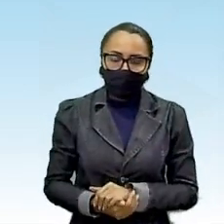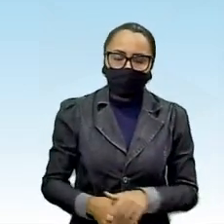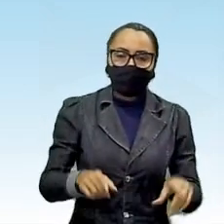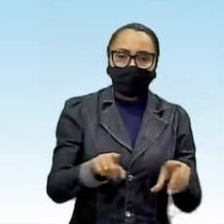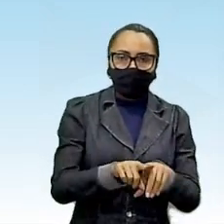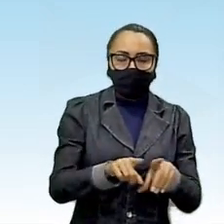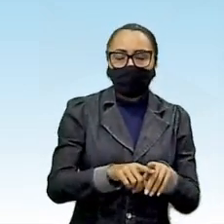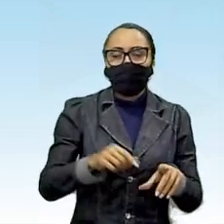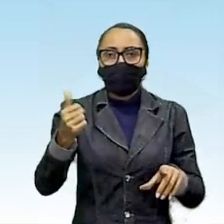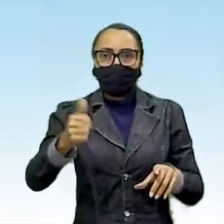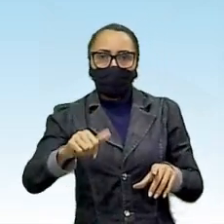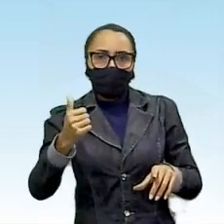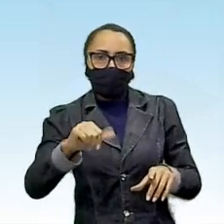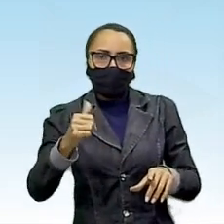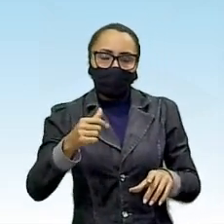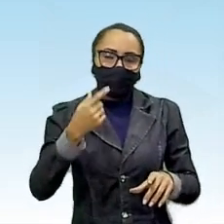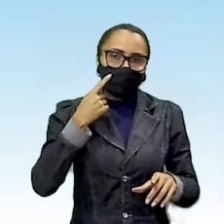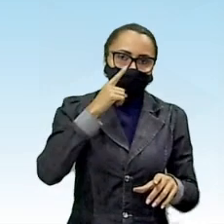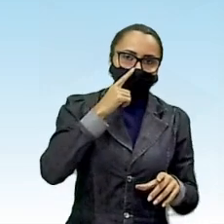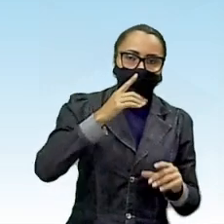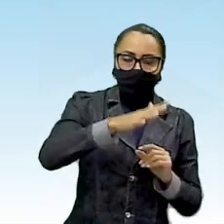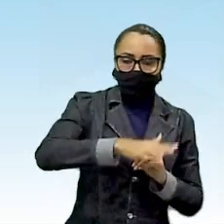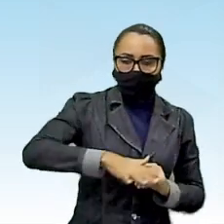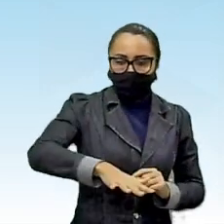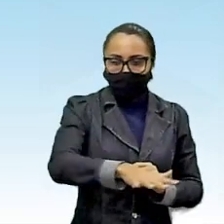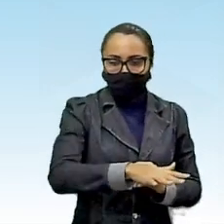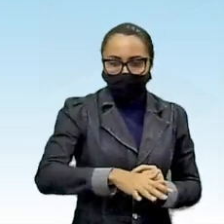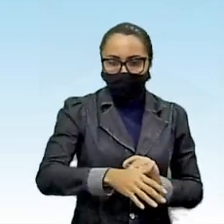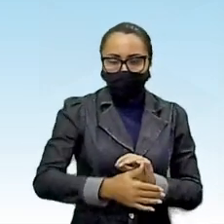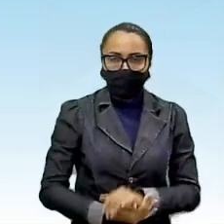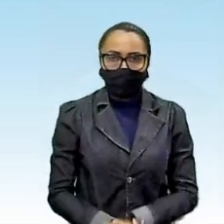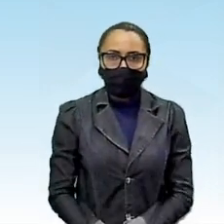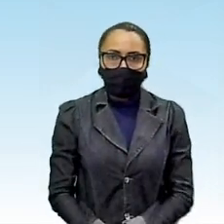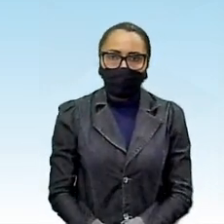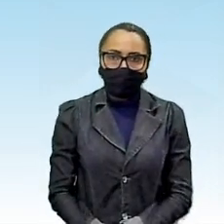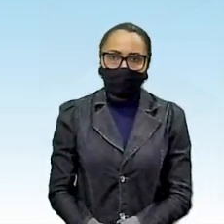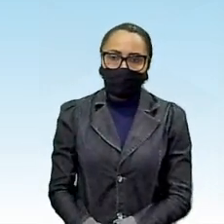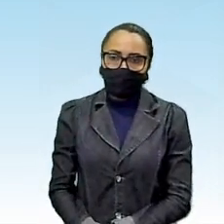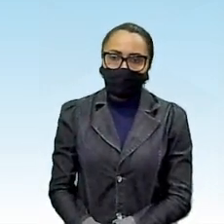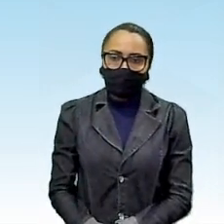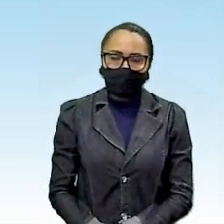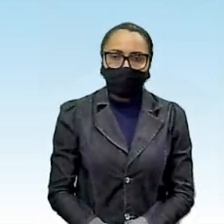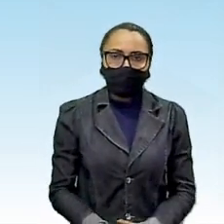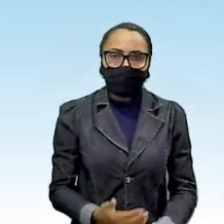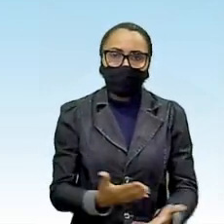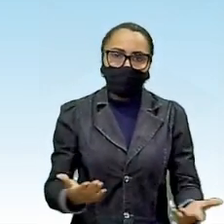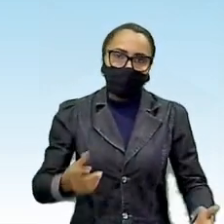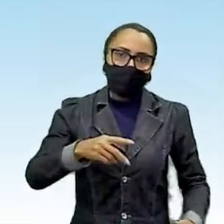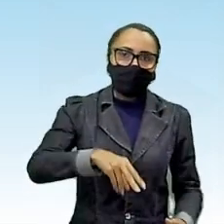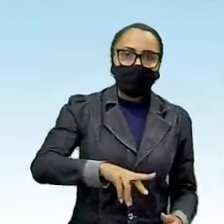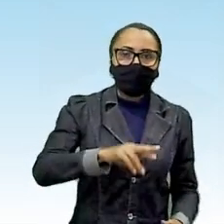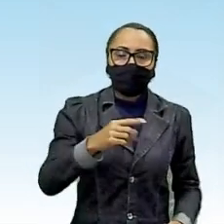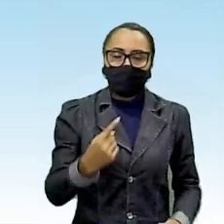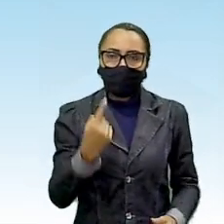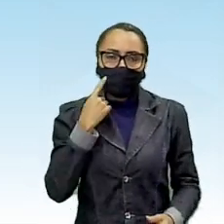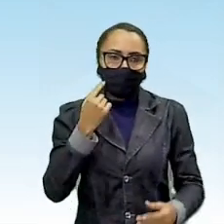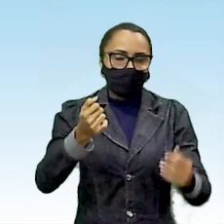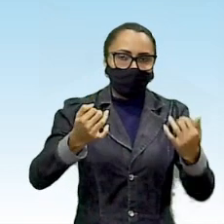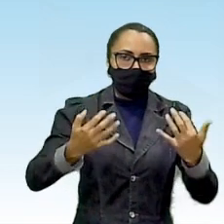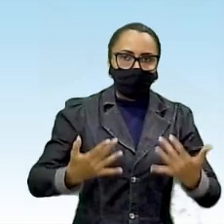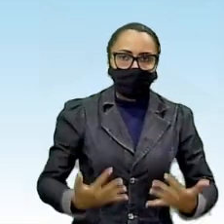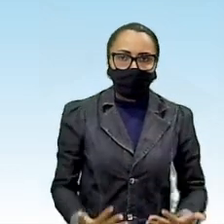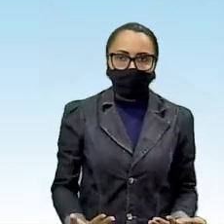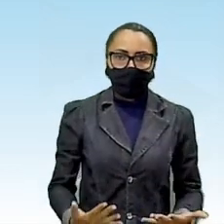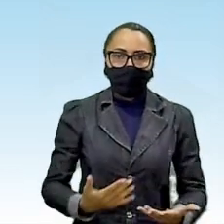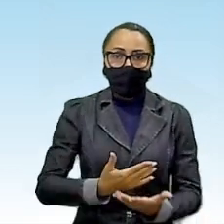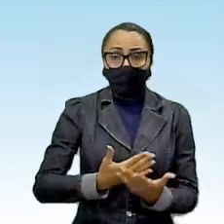a avaliação de riscos ocupacionais. Então, a NR1 ela fala que